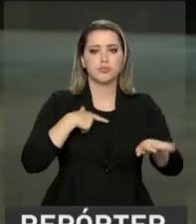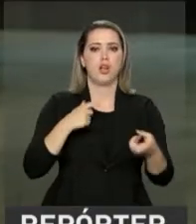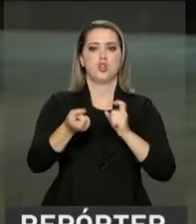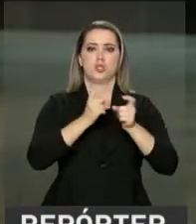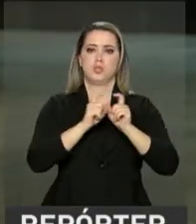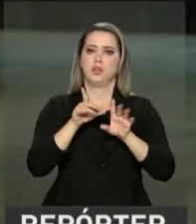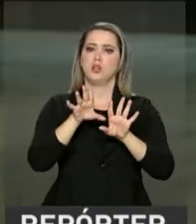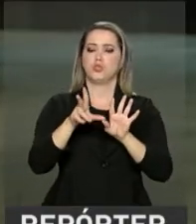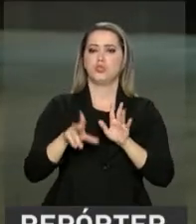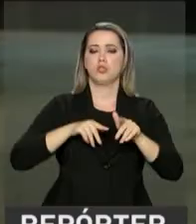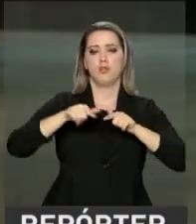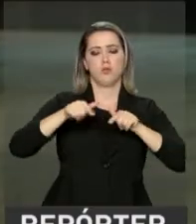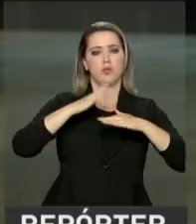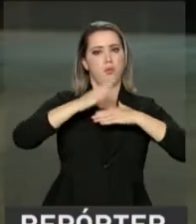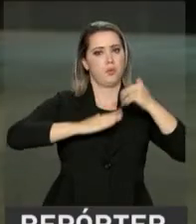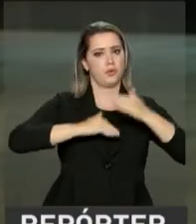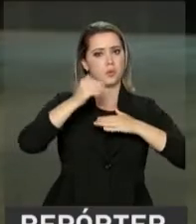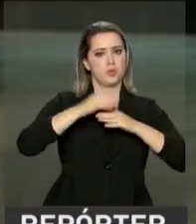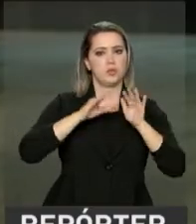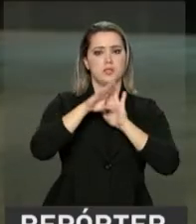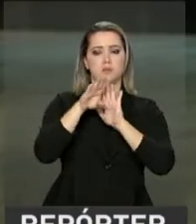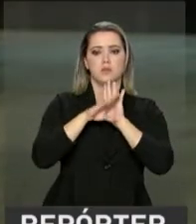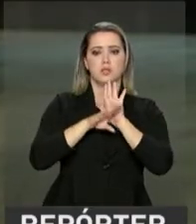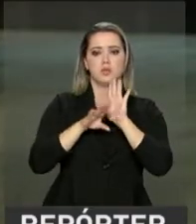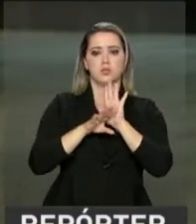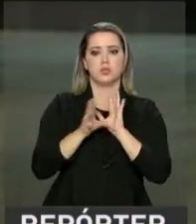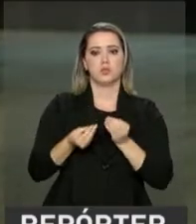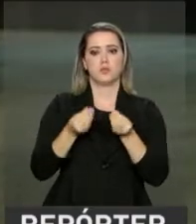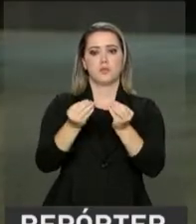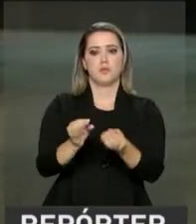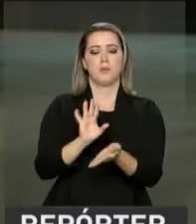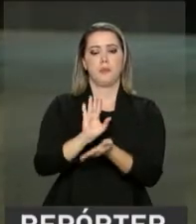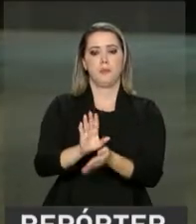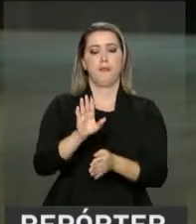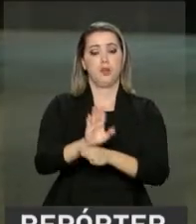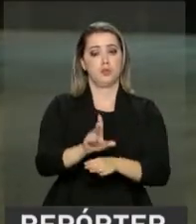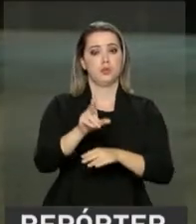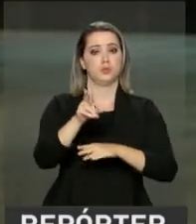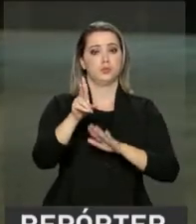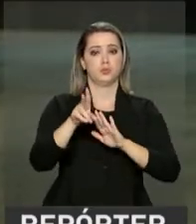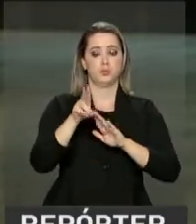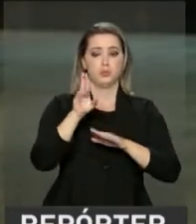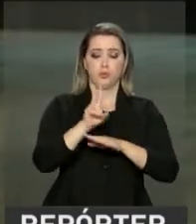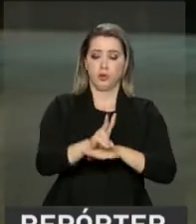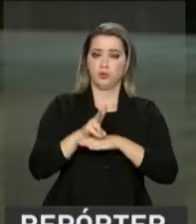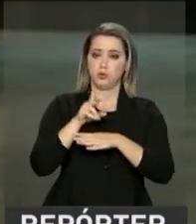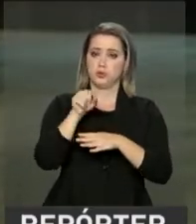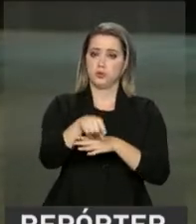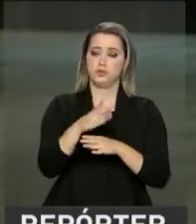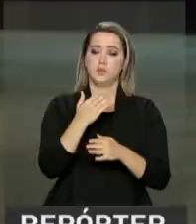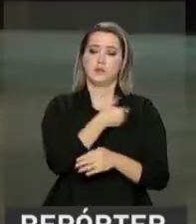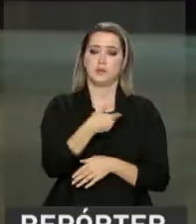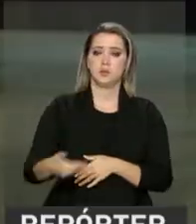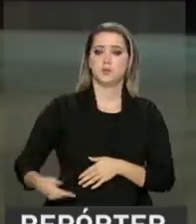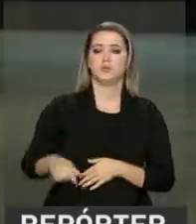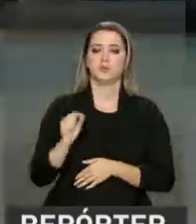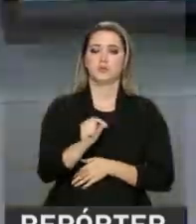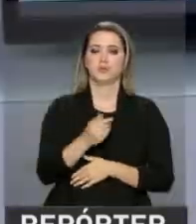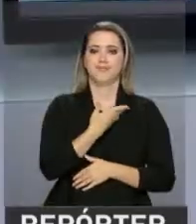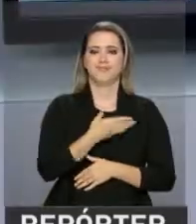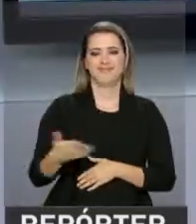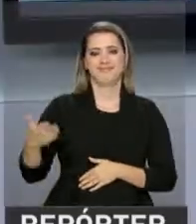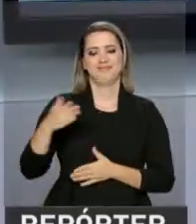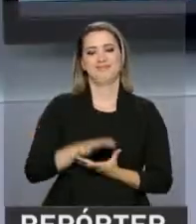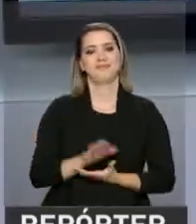técnicos para a escolha de projetos a serem contemplados com financiamento público fechará suas aberto